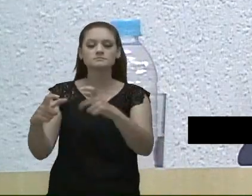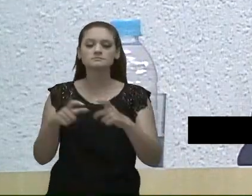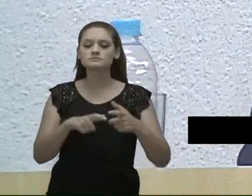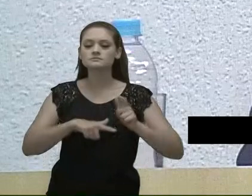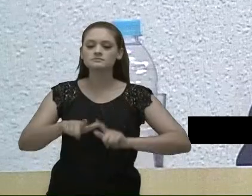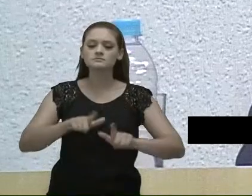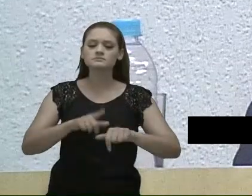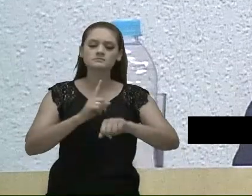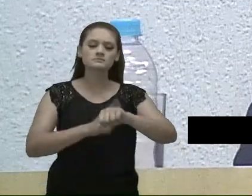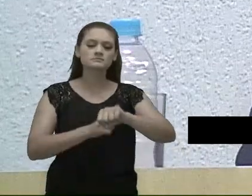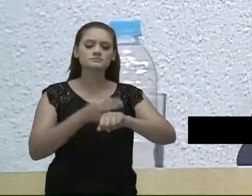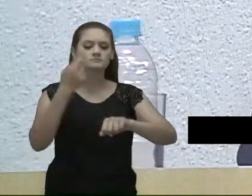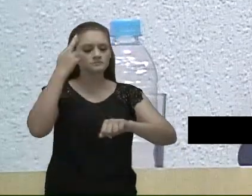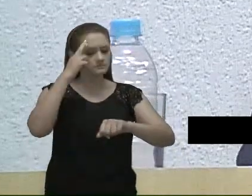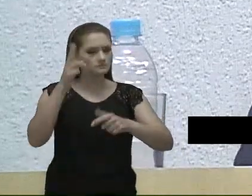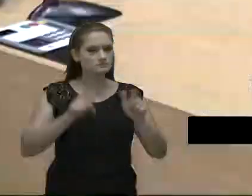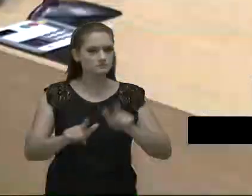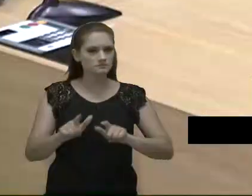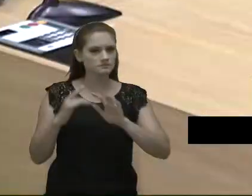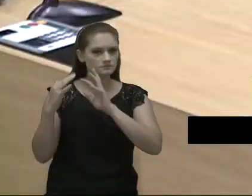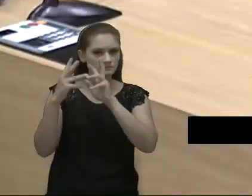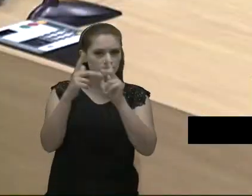presta serviço? Tudo.